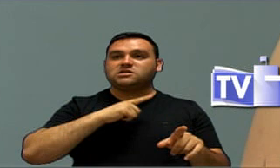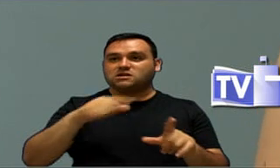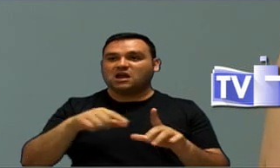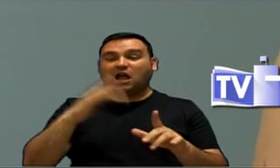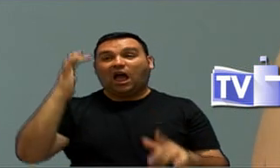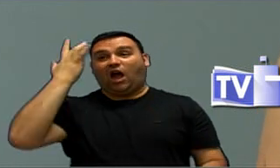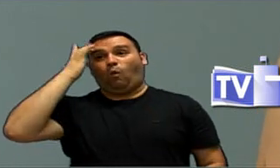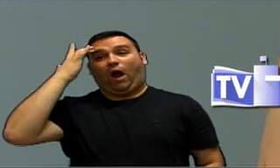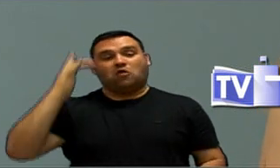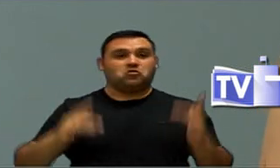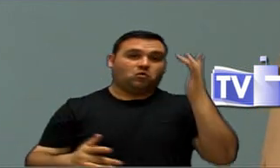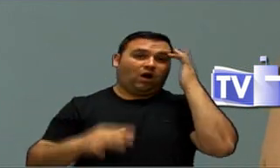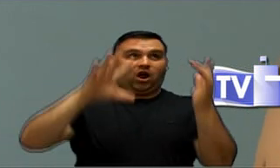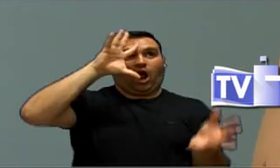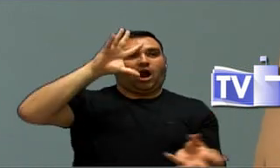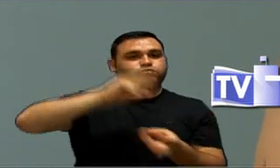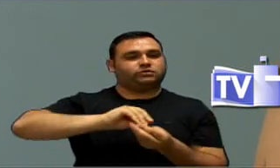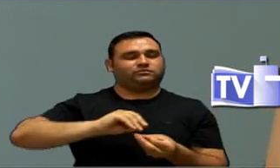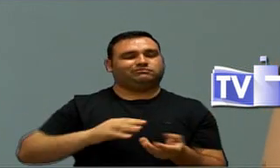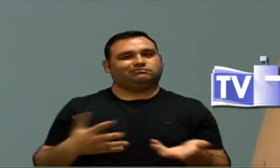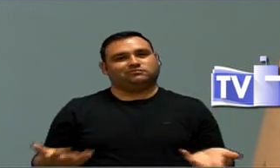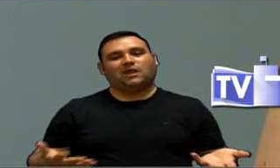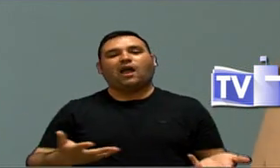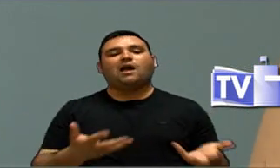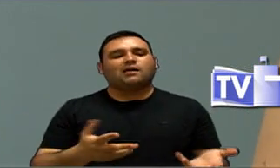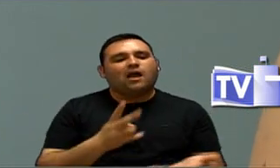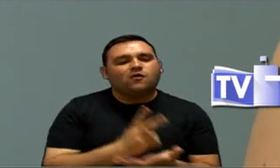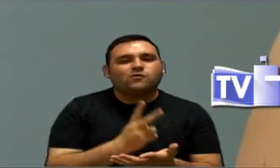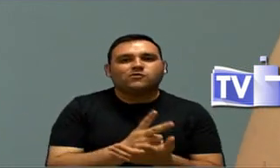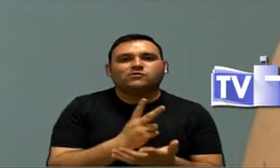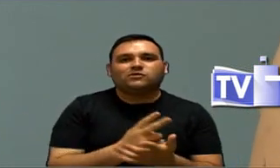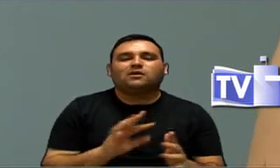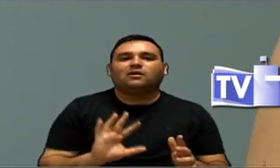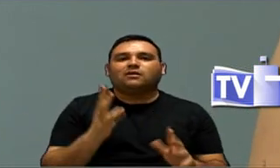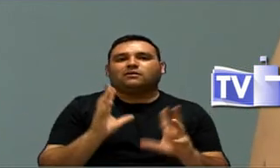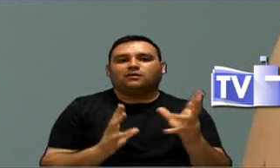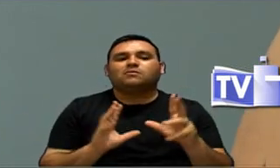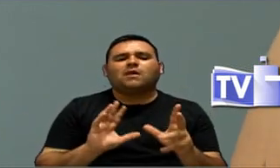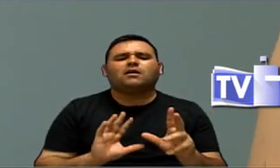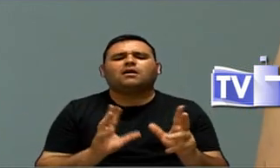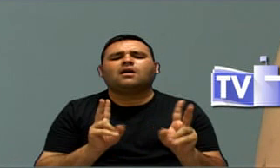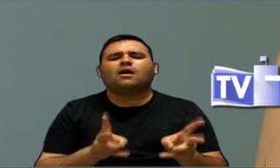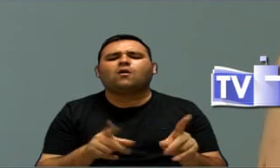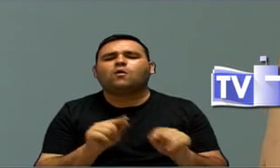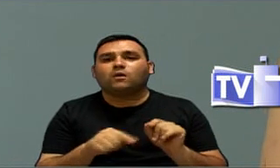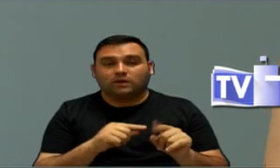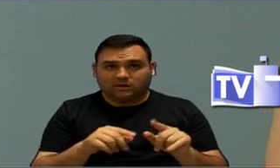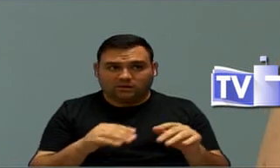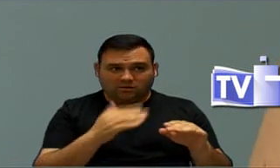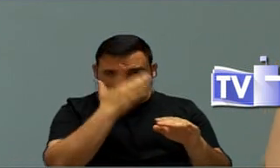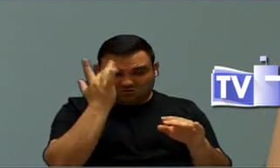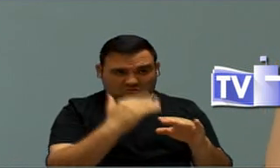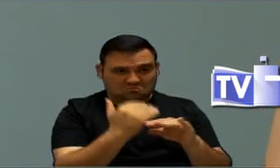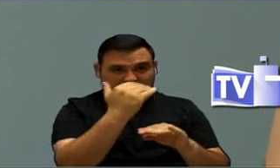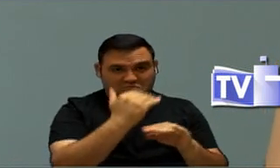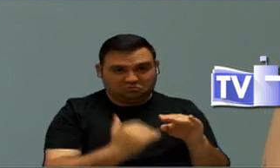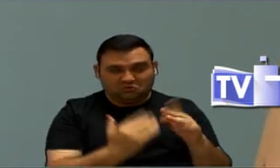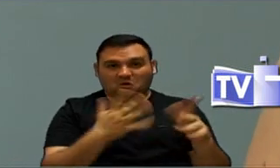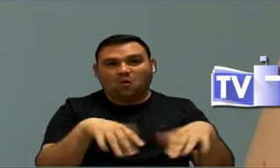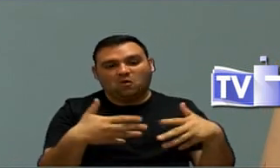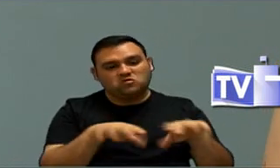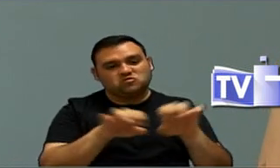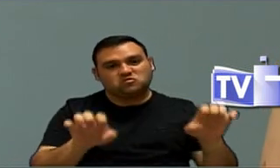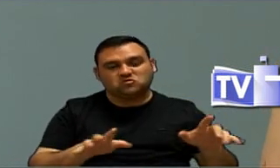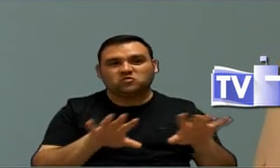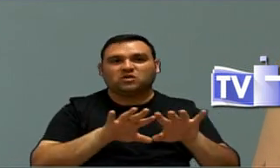um achismo que, na verdade, você está querendo manter a situação. E você quer manter que situação? Uma situação de desigualdade? Você quer manter a estrutura? Você quer